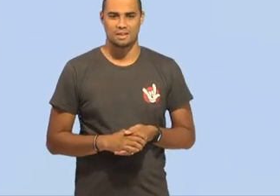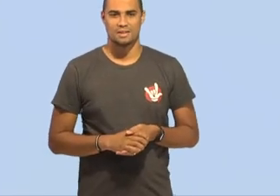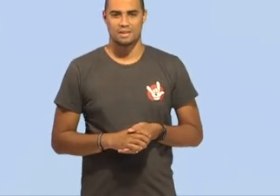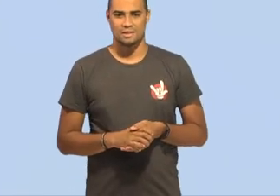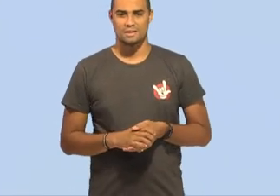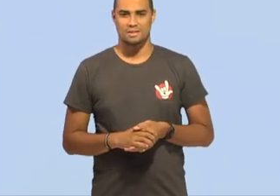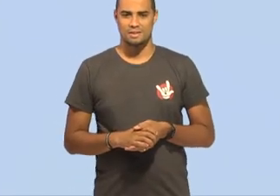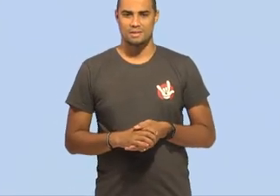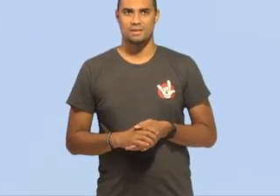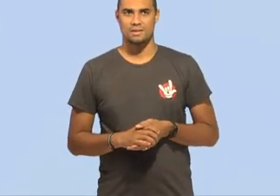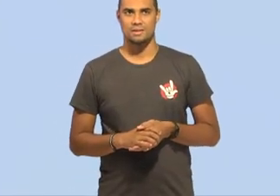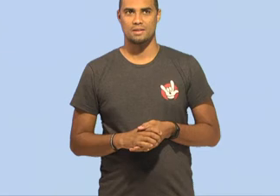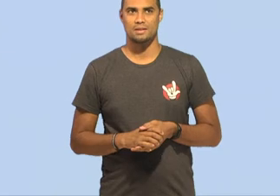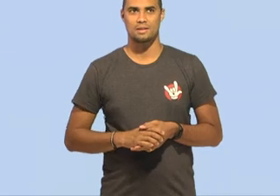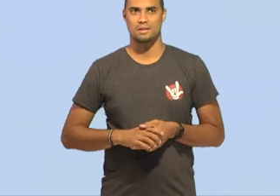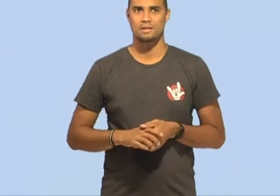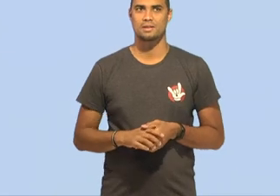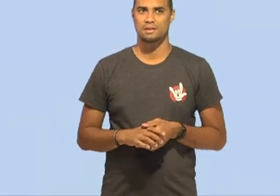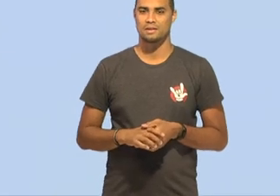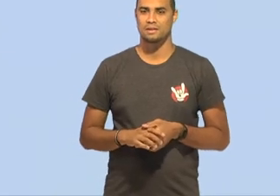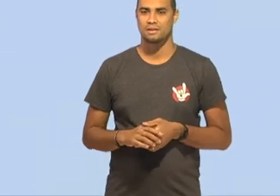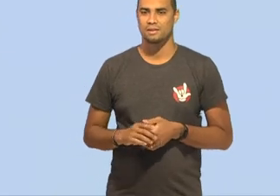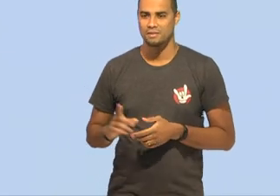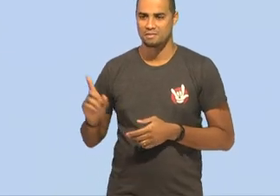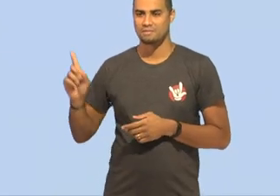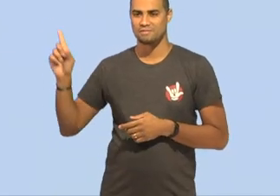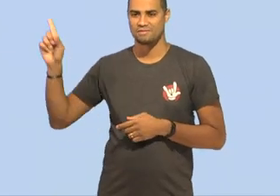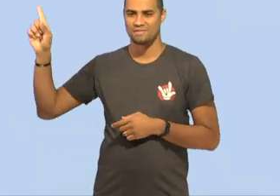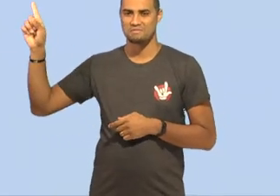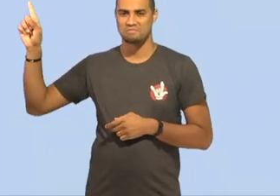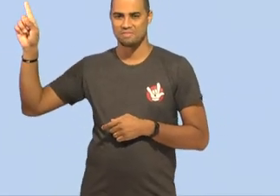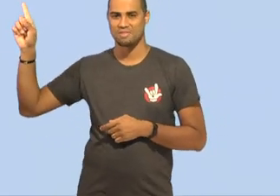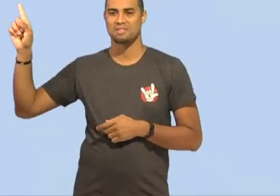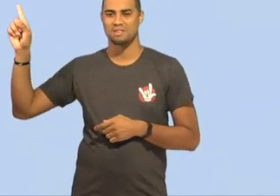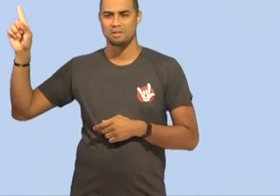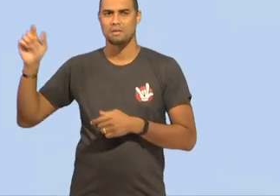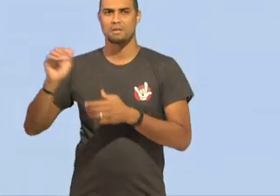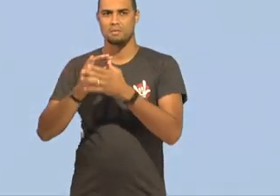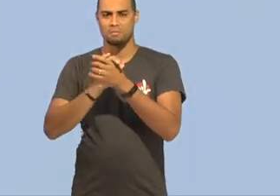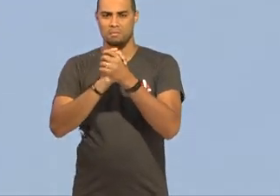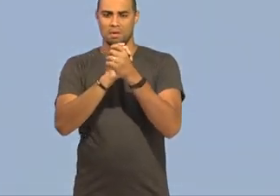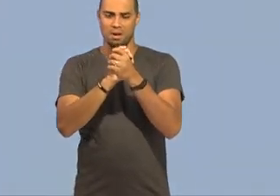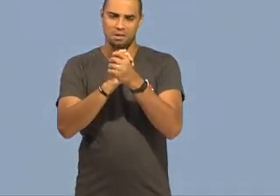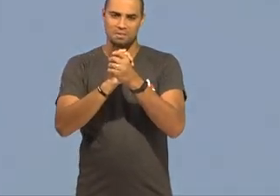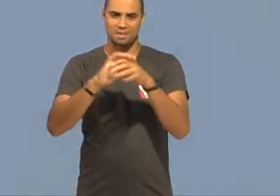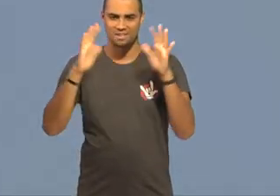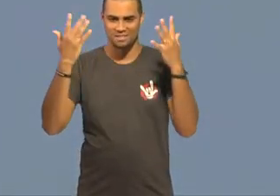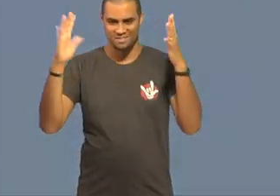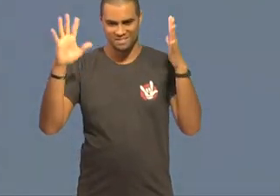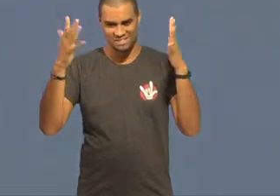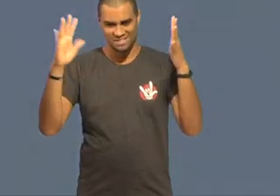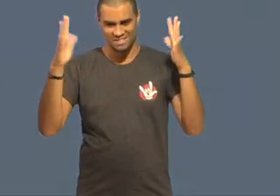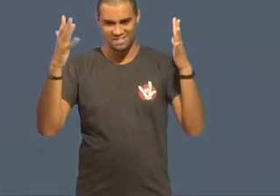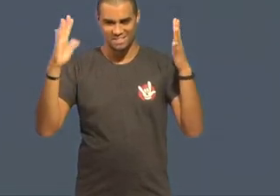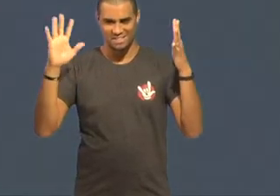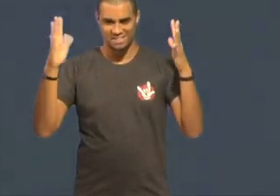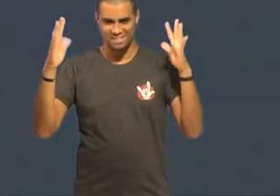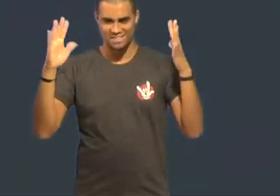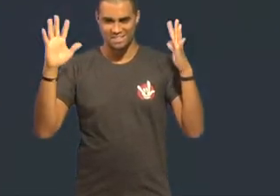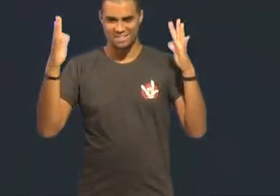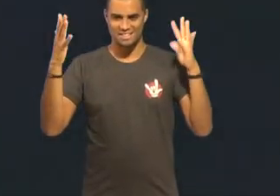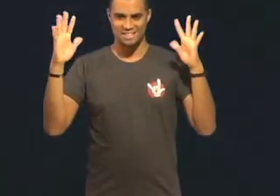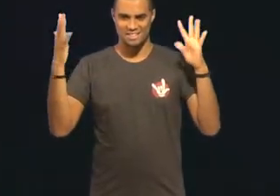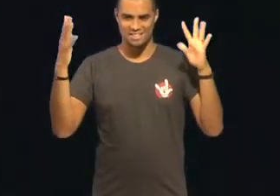É uma menina, GC Lima. Marcou 2 pessoas, é a vencedora. Palmas para a GC Lima que venceu o